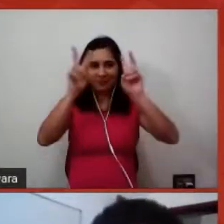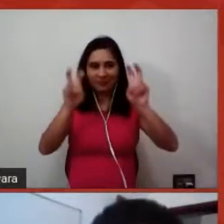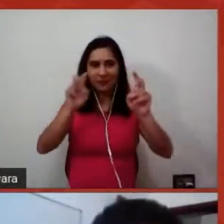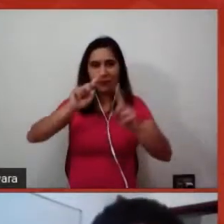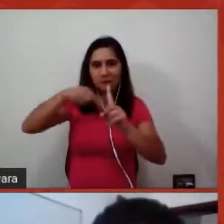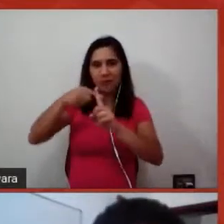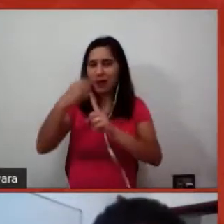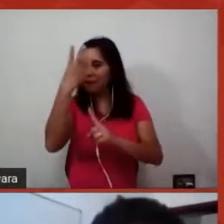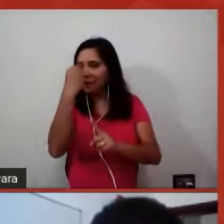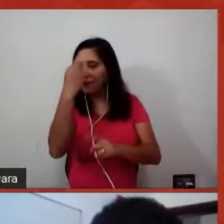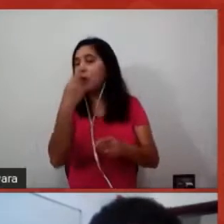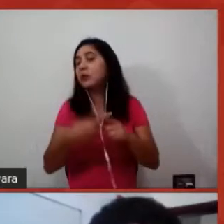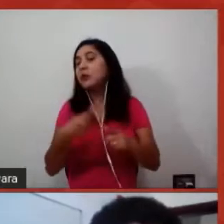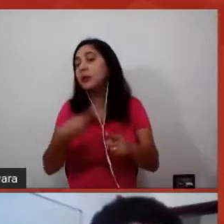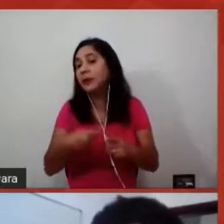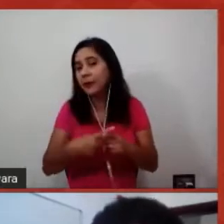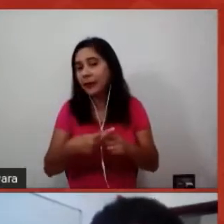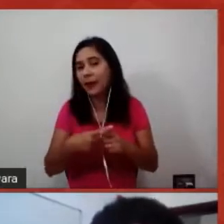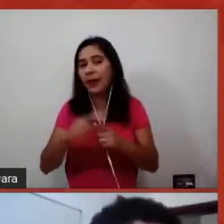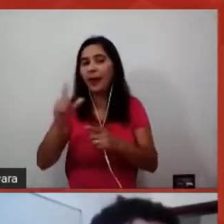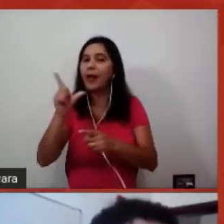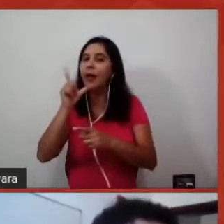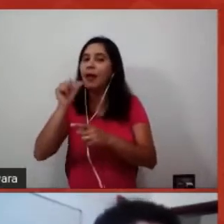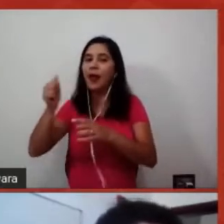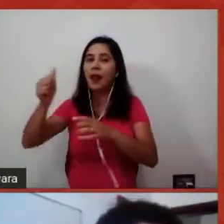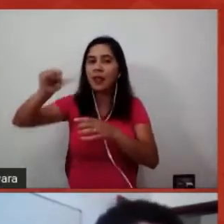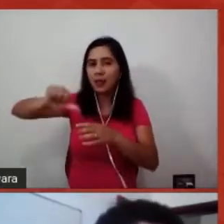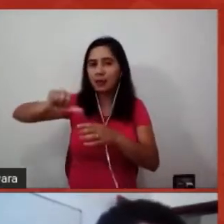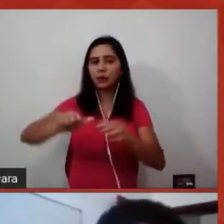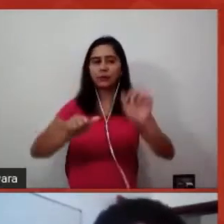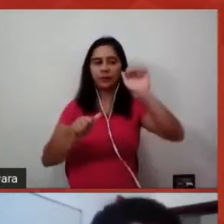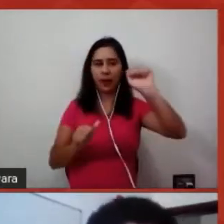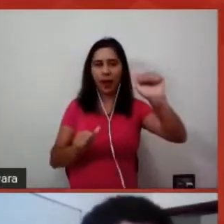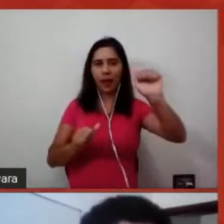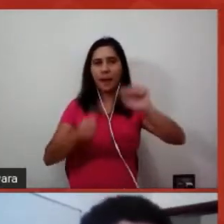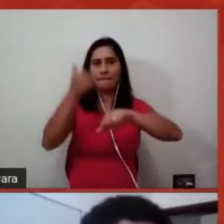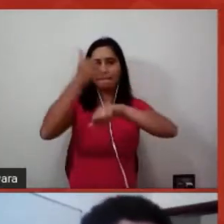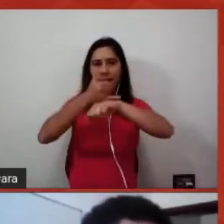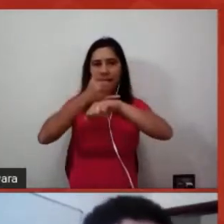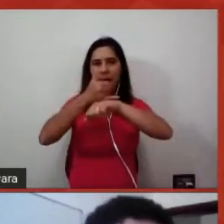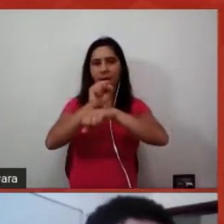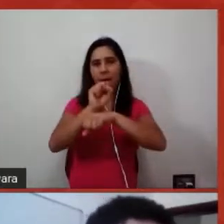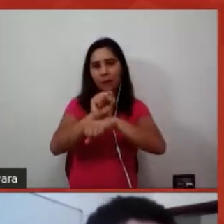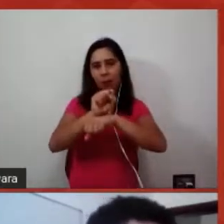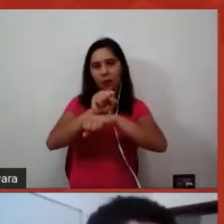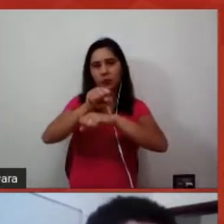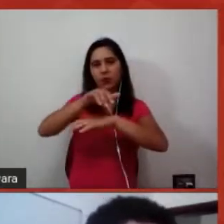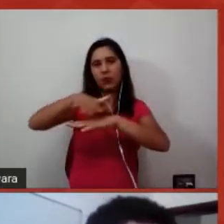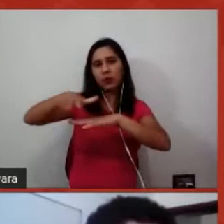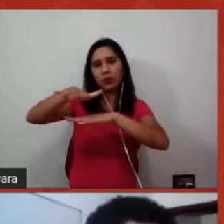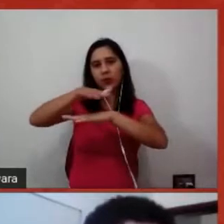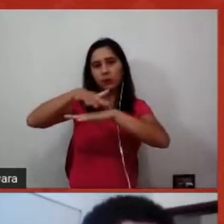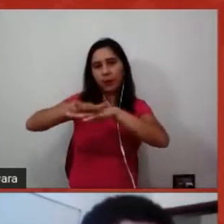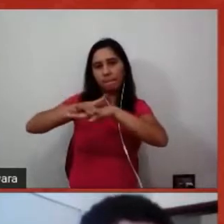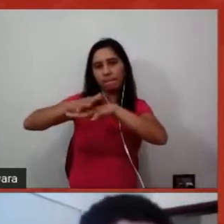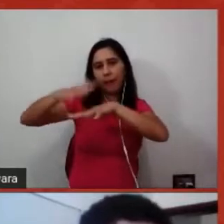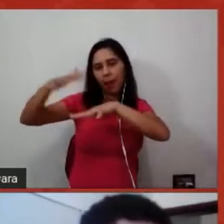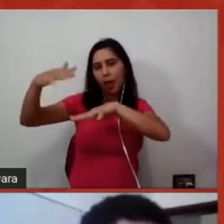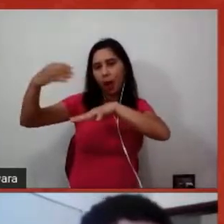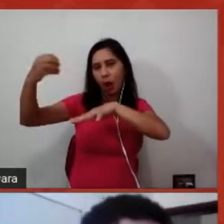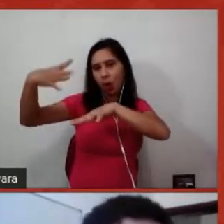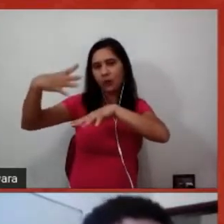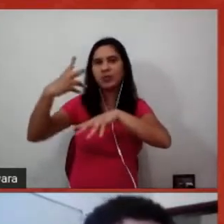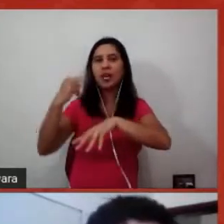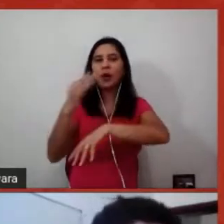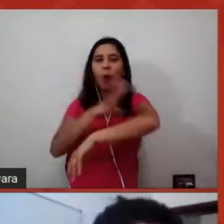fotos baseia-se no fato de que líquidos A. Metálicos em repouso formam uma superfície refletora de luz, como os pelos